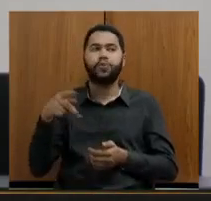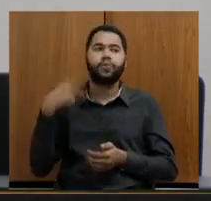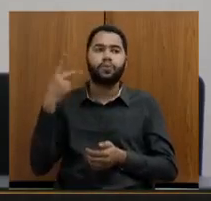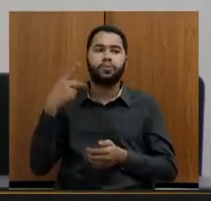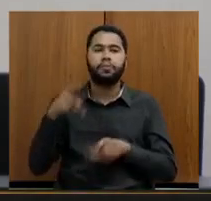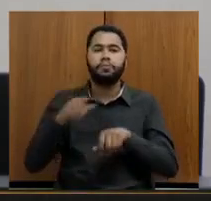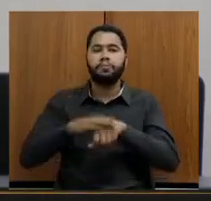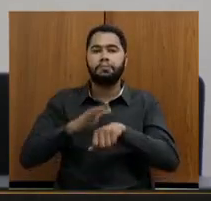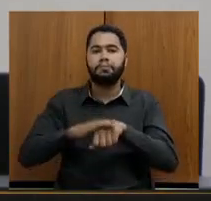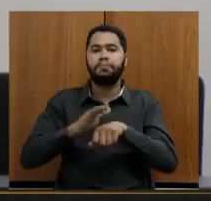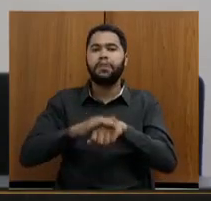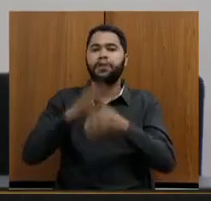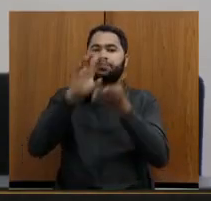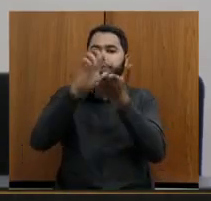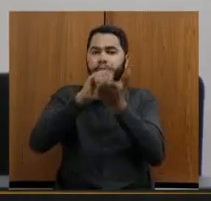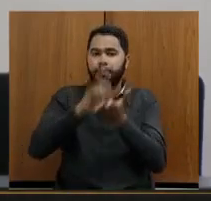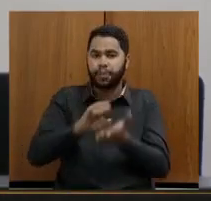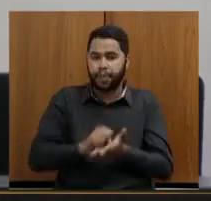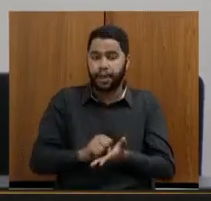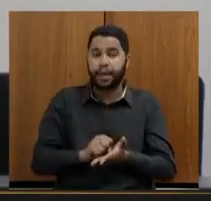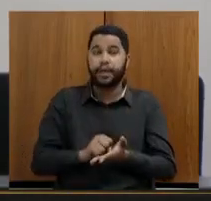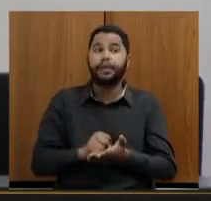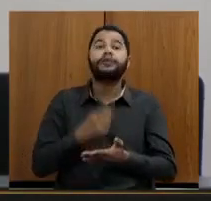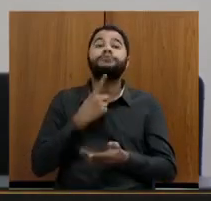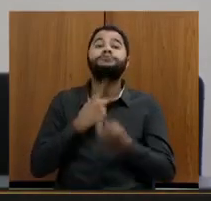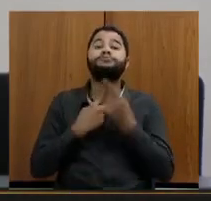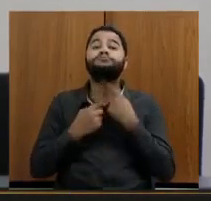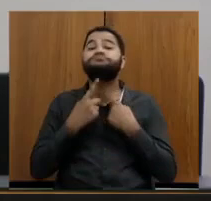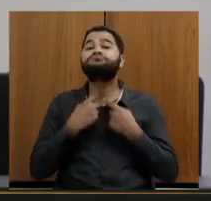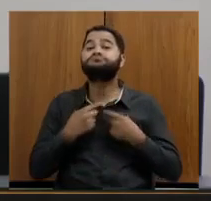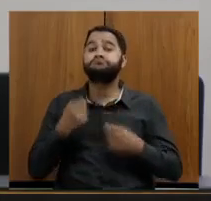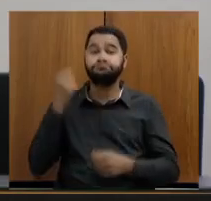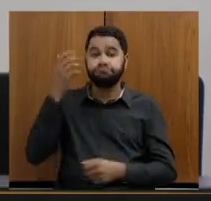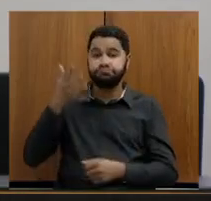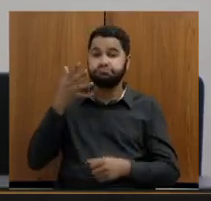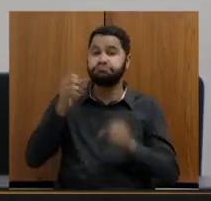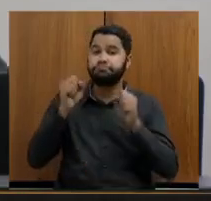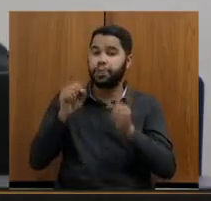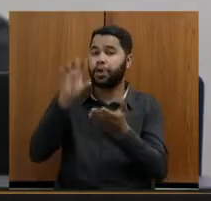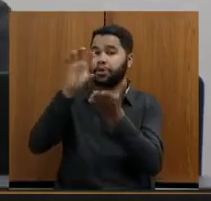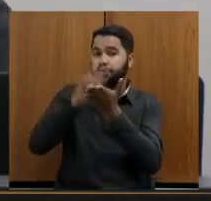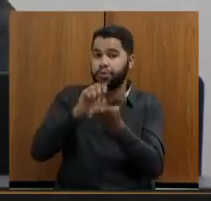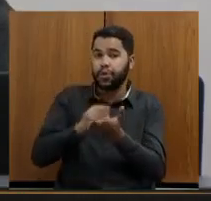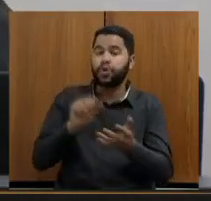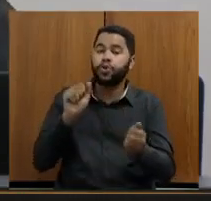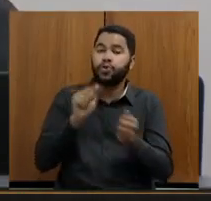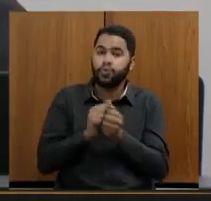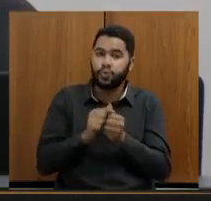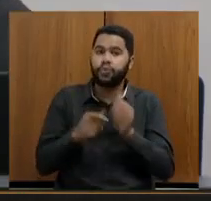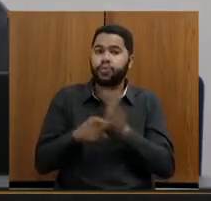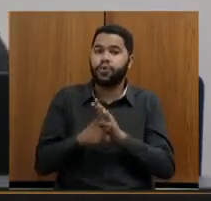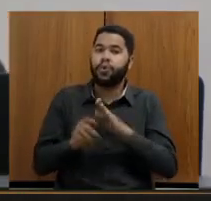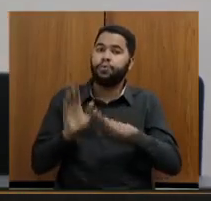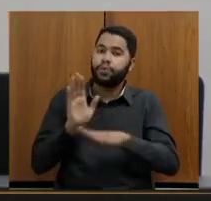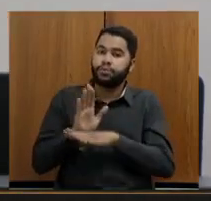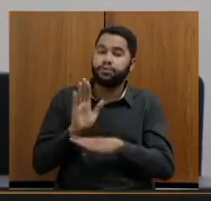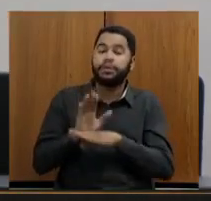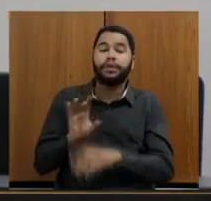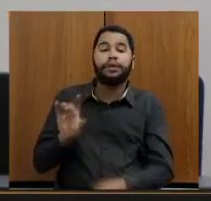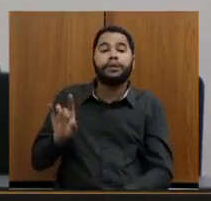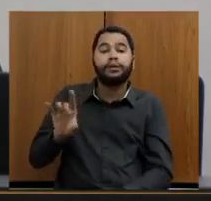por ordem descrição os parlamentares que desejarem fazer os a palavra pode se inscrever pessoalmente junto assessoria da condição